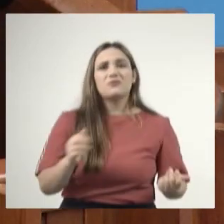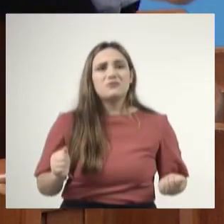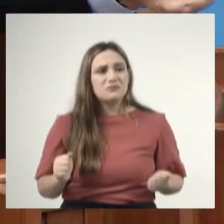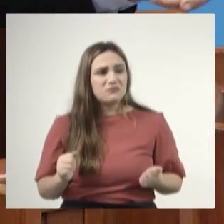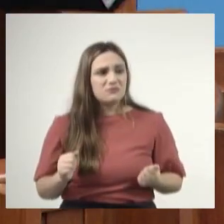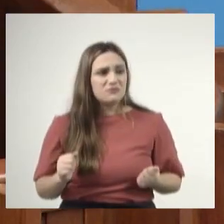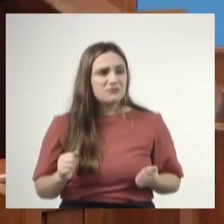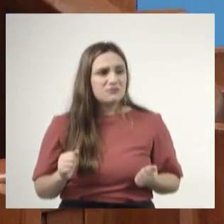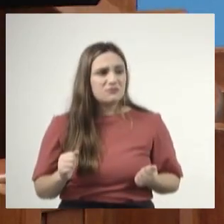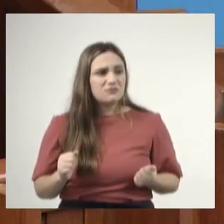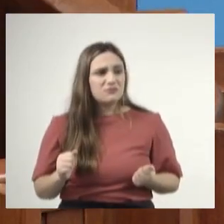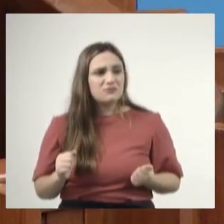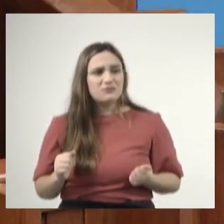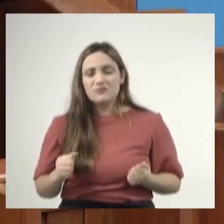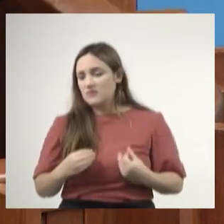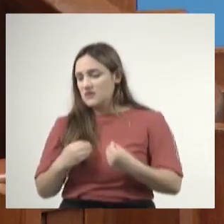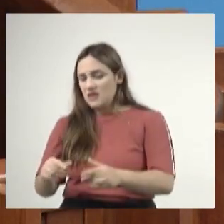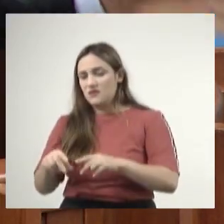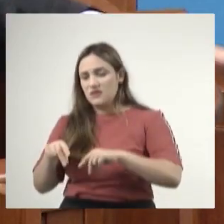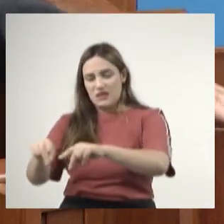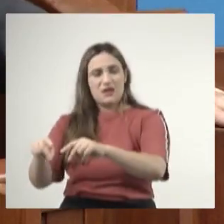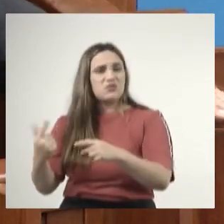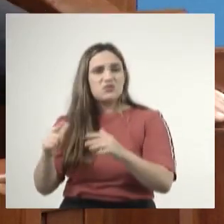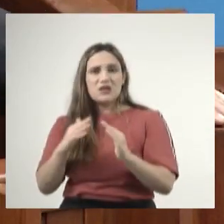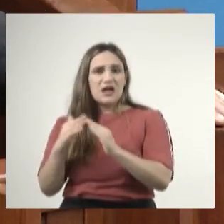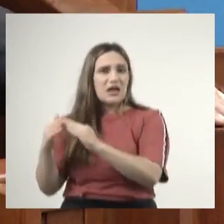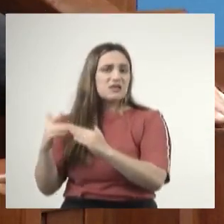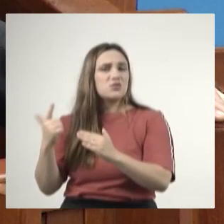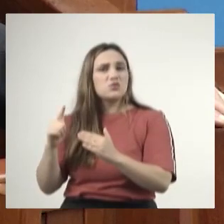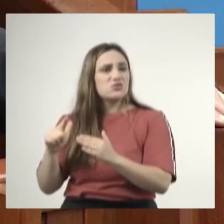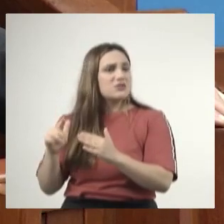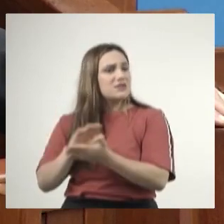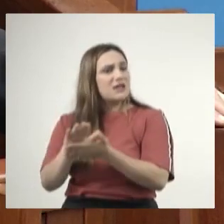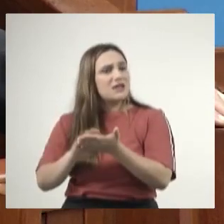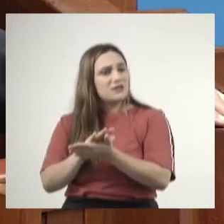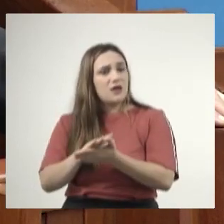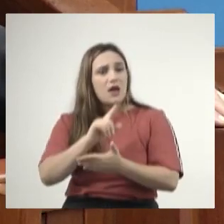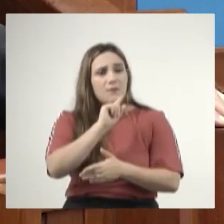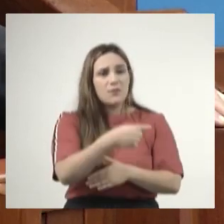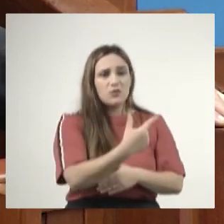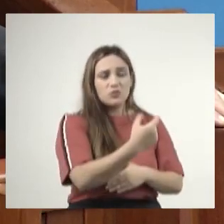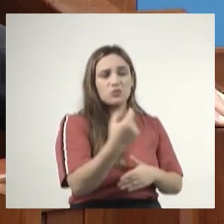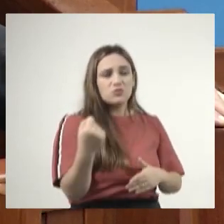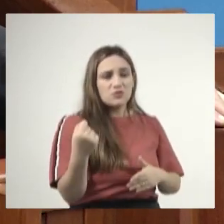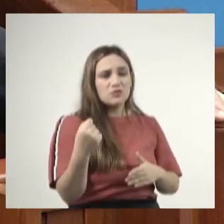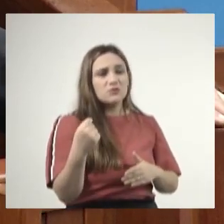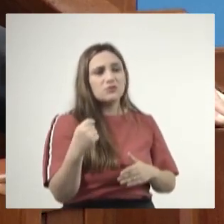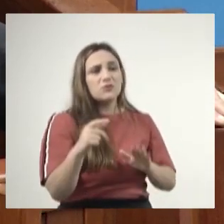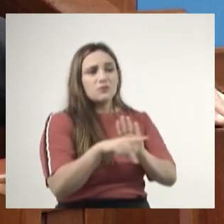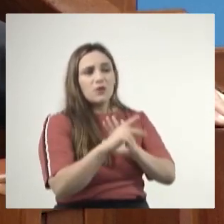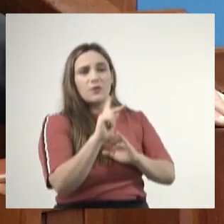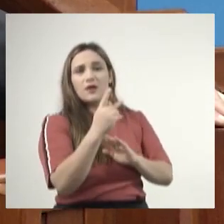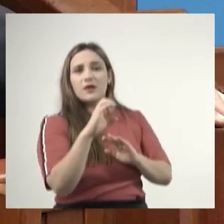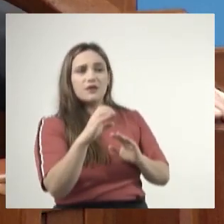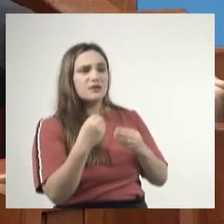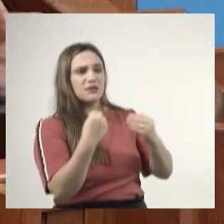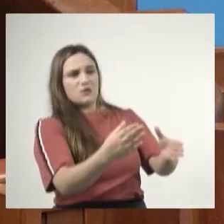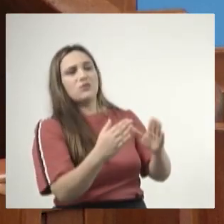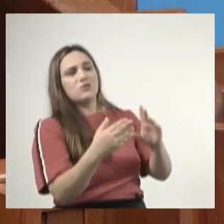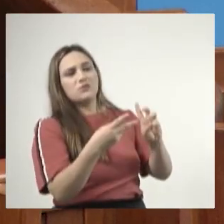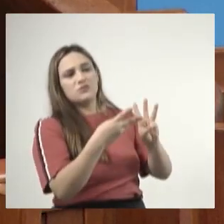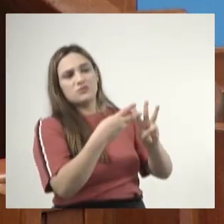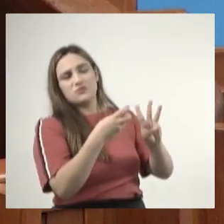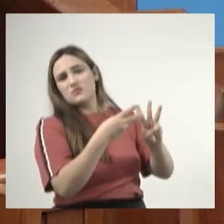Boi, sem luz, sem estrada, sem moradia, sem nada, e pegou os 1.200 hectares, que eram 40 lotes, e entregaram para os